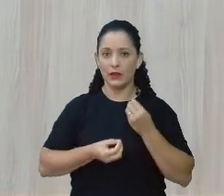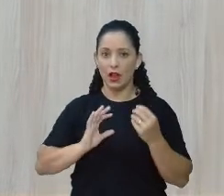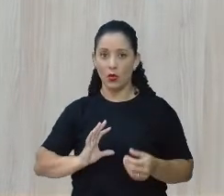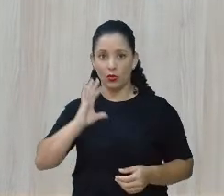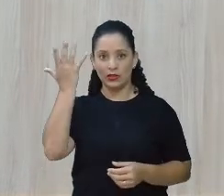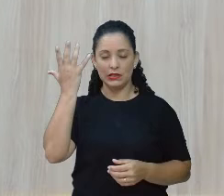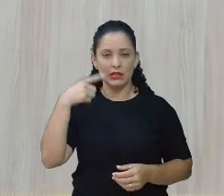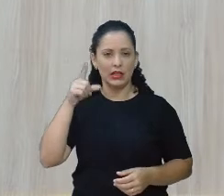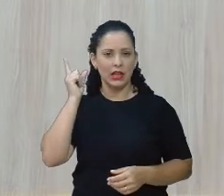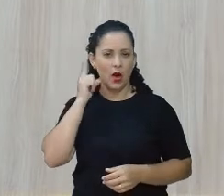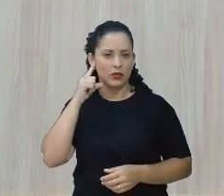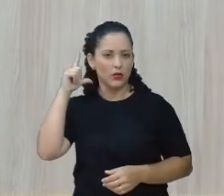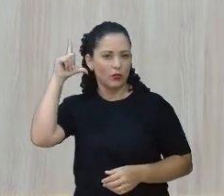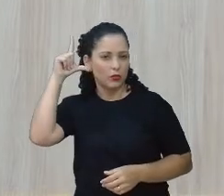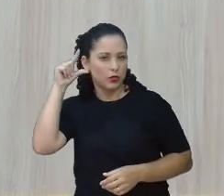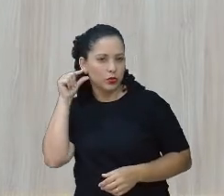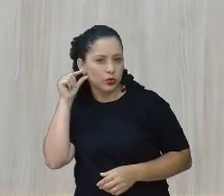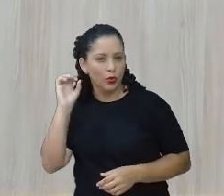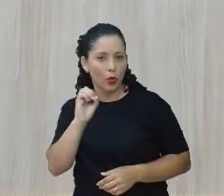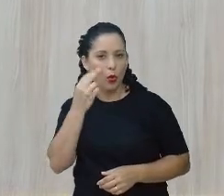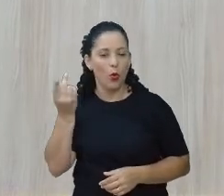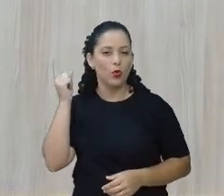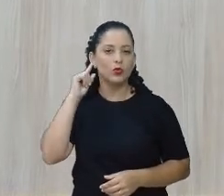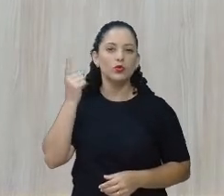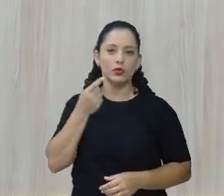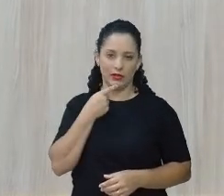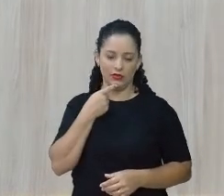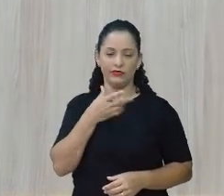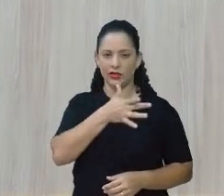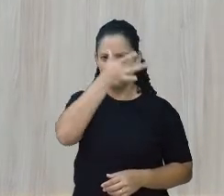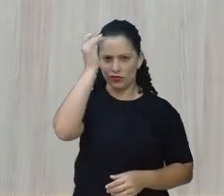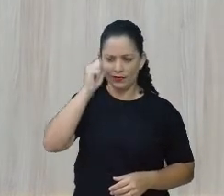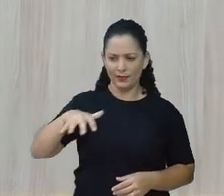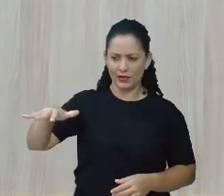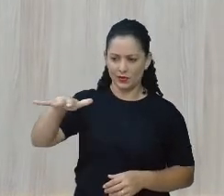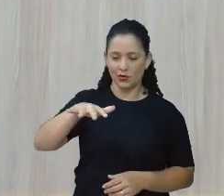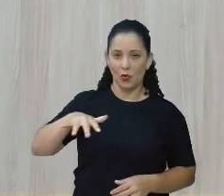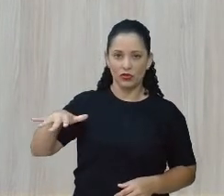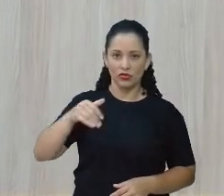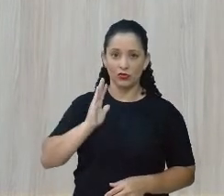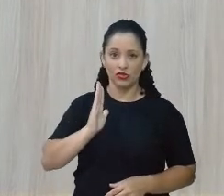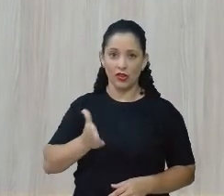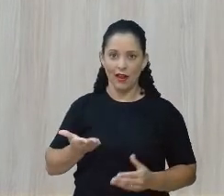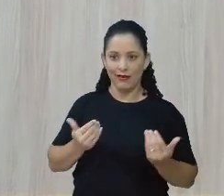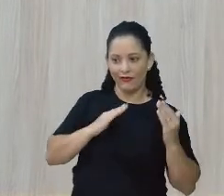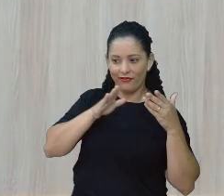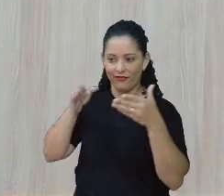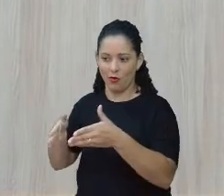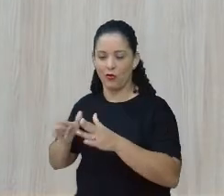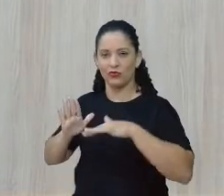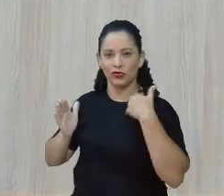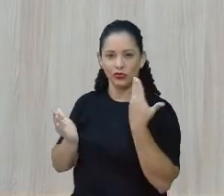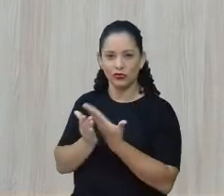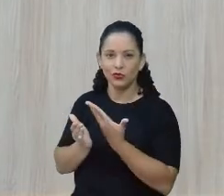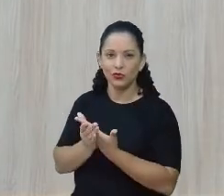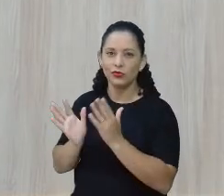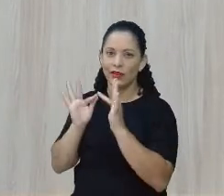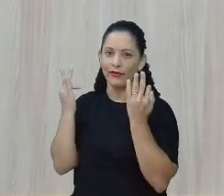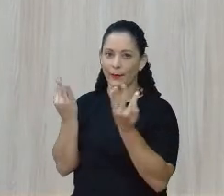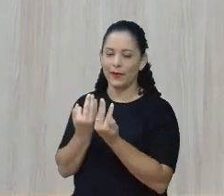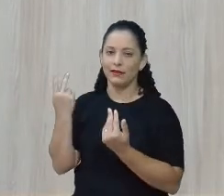a baixa audição ou a surdez nessas pessoas. Então, ele já era um ponto de vista aí de estudo da família do Graham